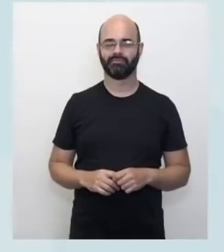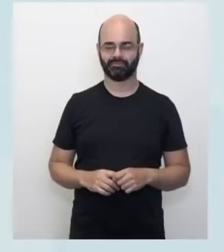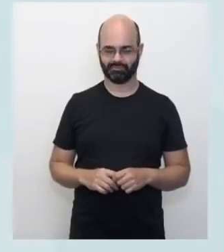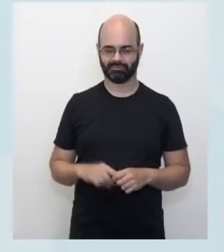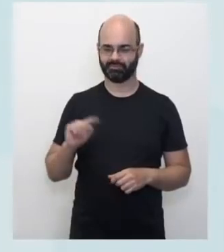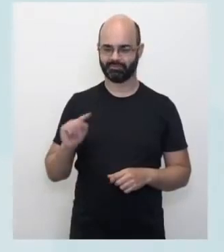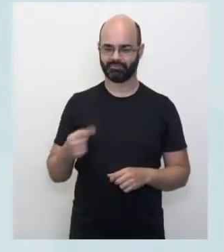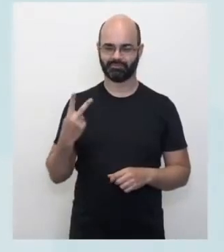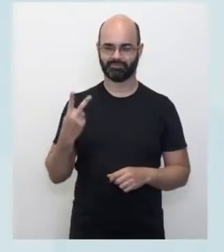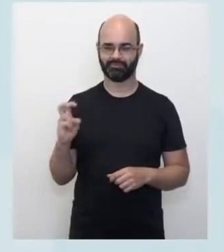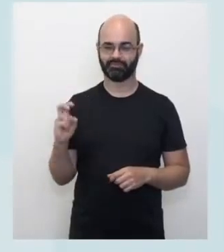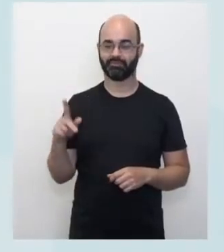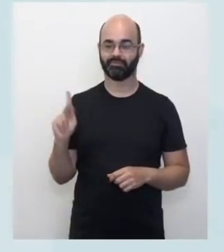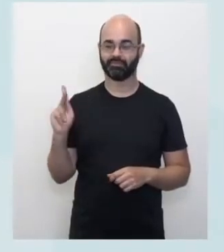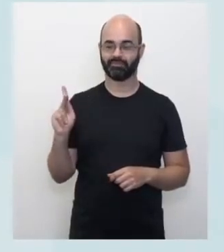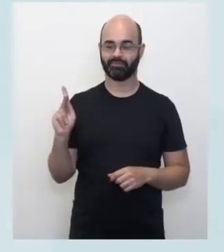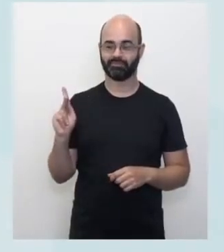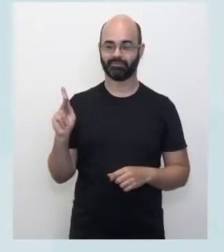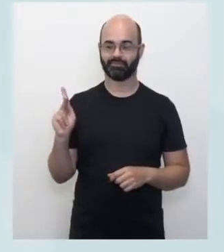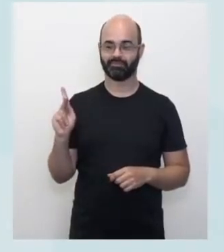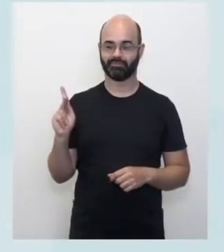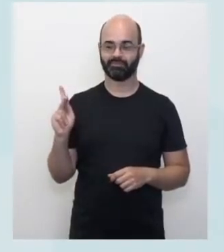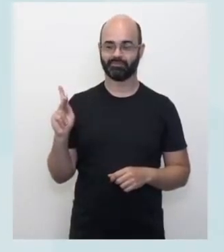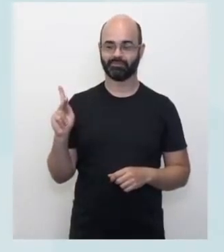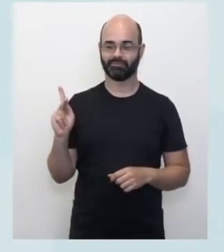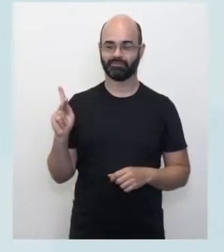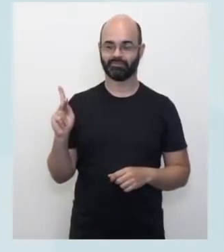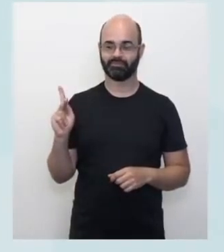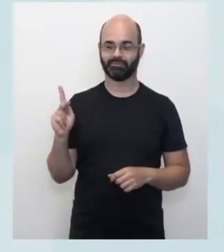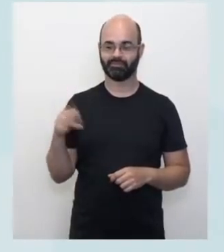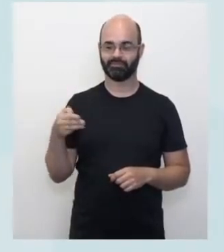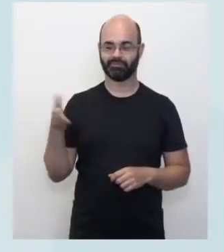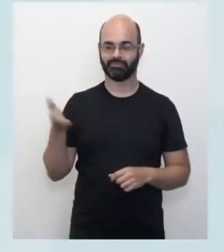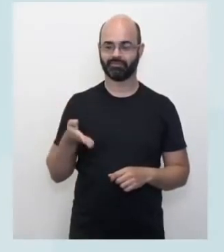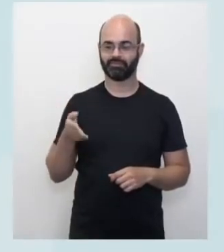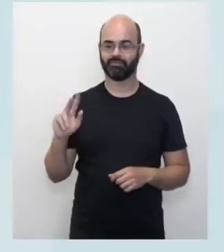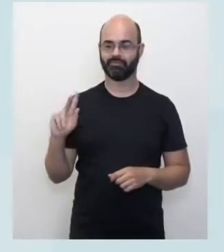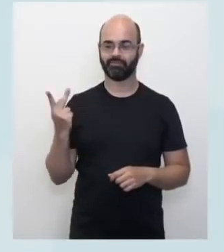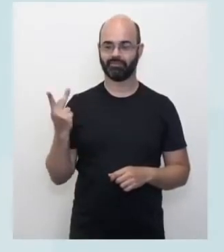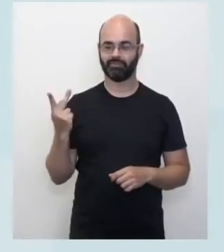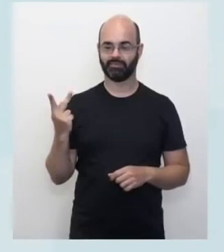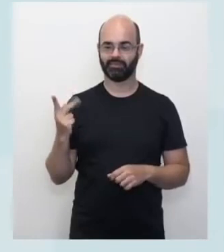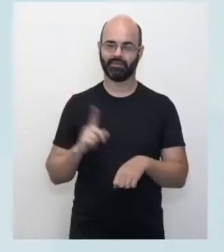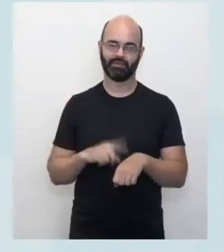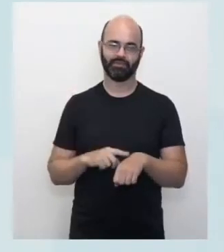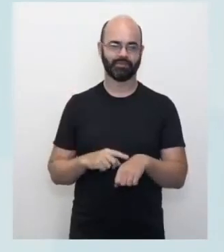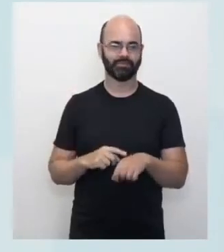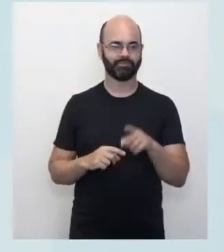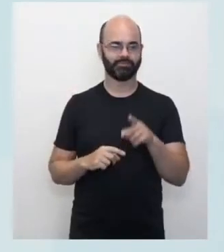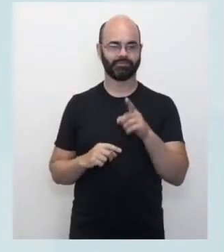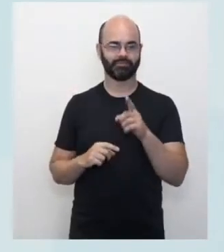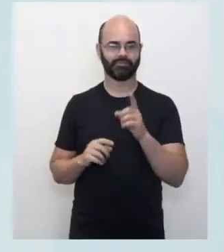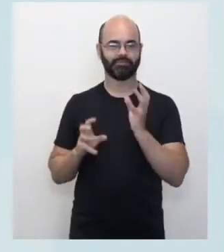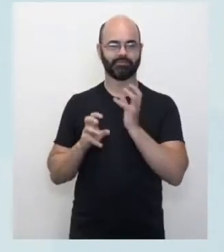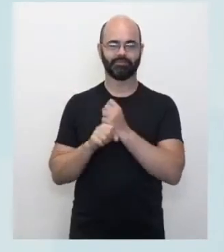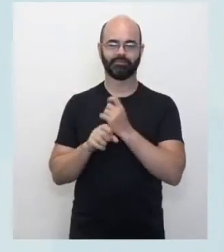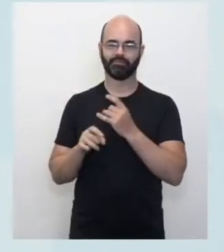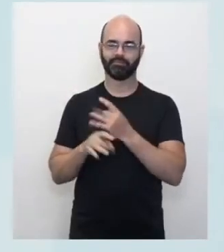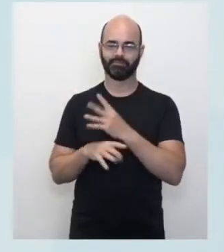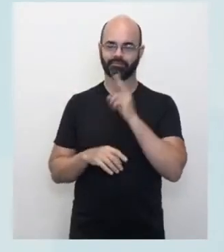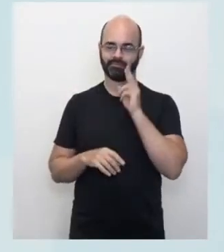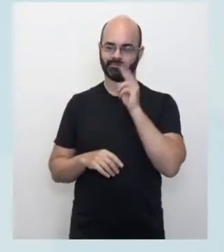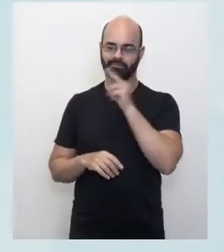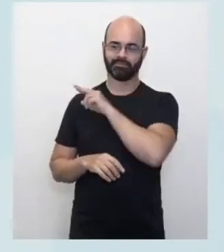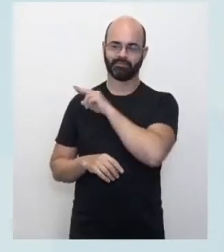25 quilômetros por hora. Então, tá aqui a resolução para vocês. A gente só tem